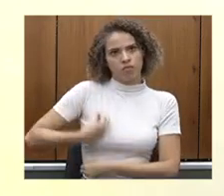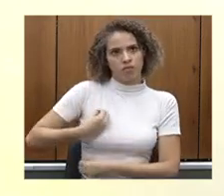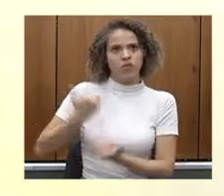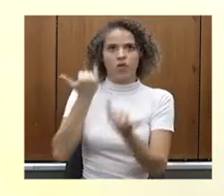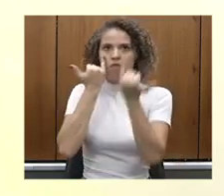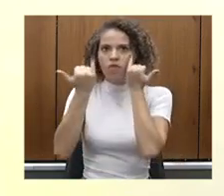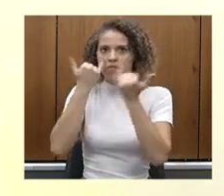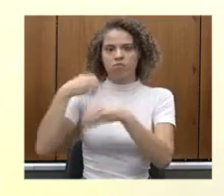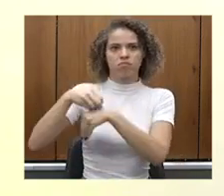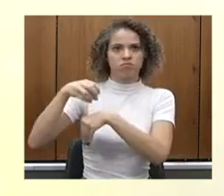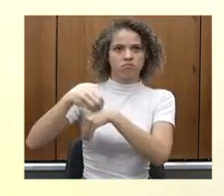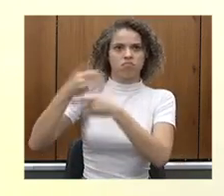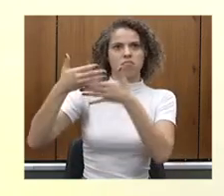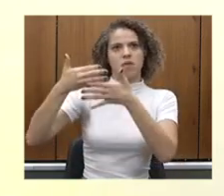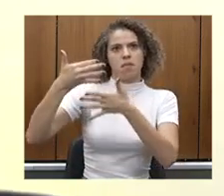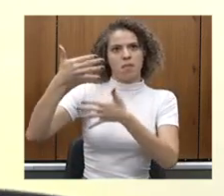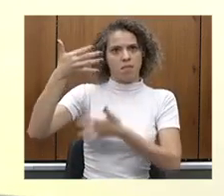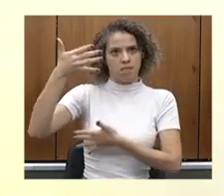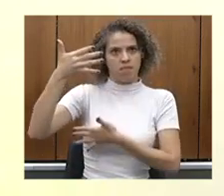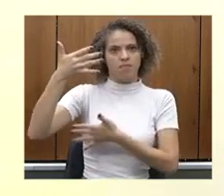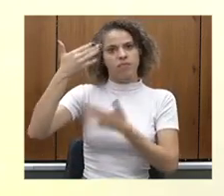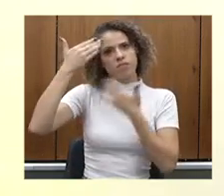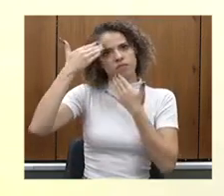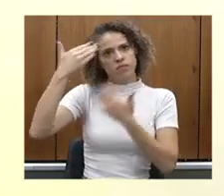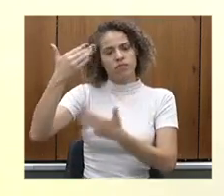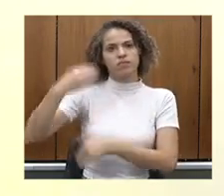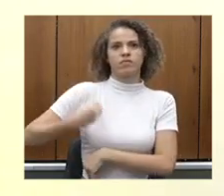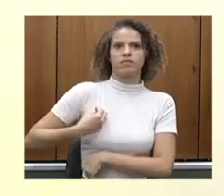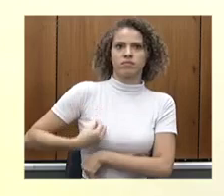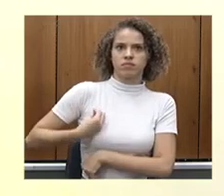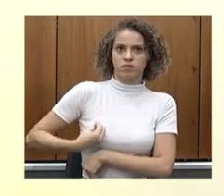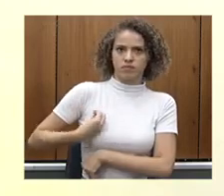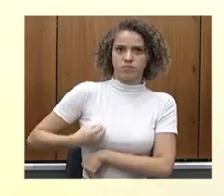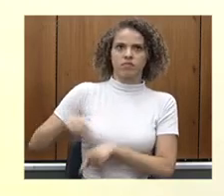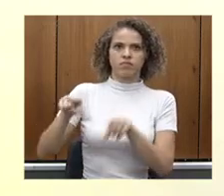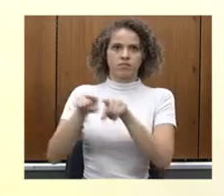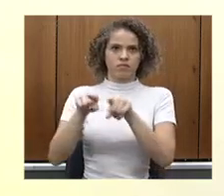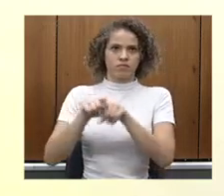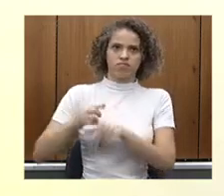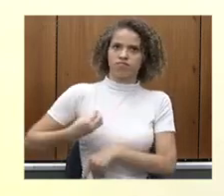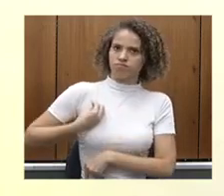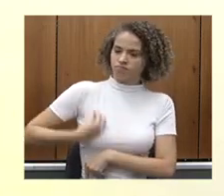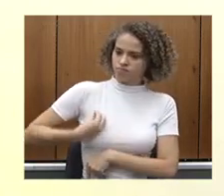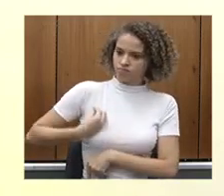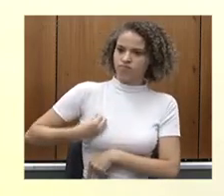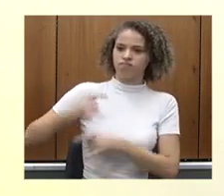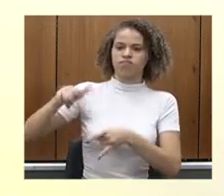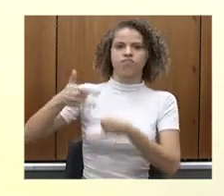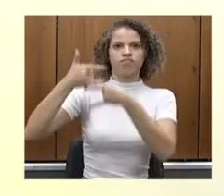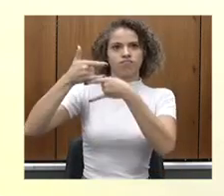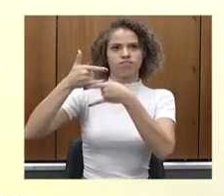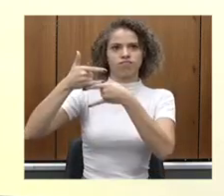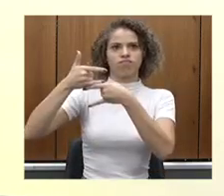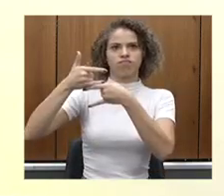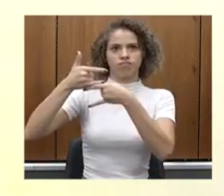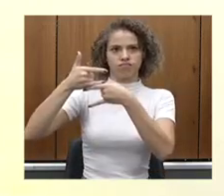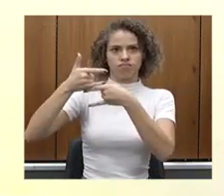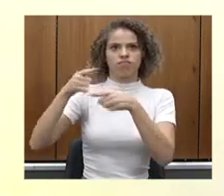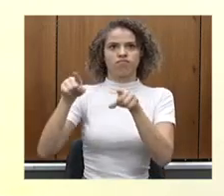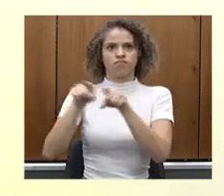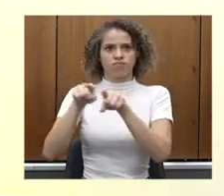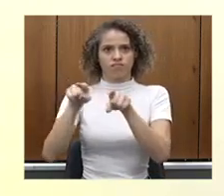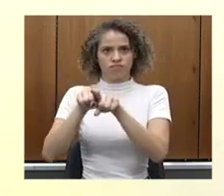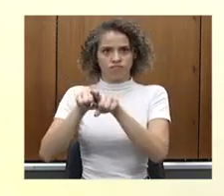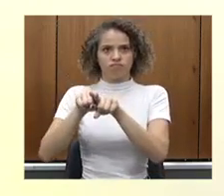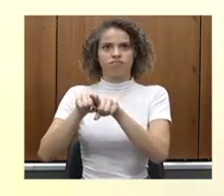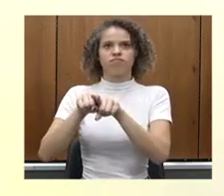que já aqui registro a presença e agradeço, também participando de forma remota. Cada deputado poderá fazer uma